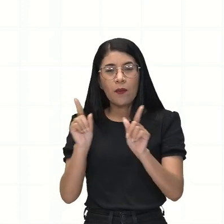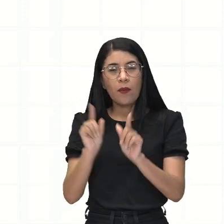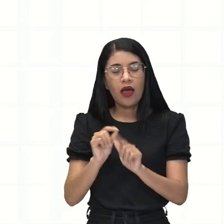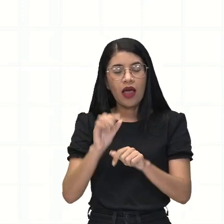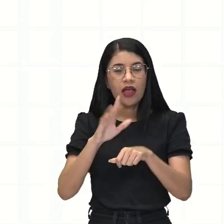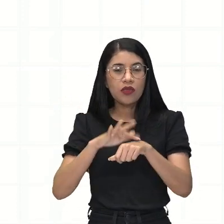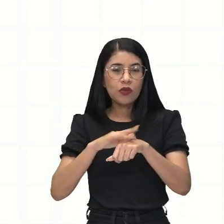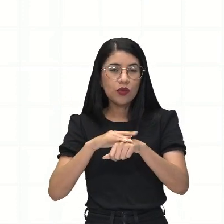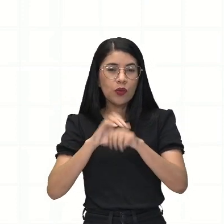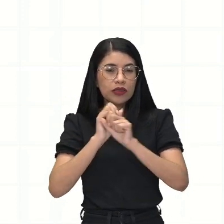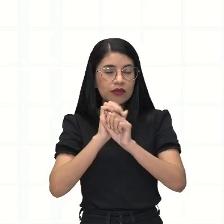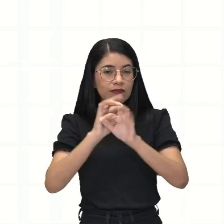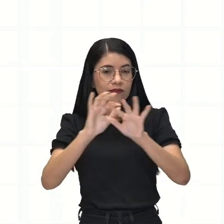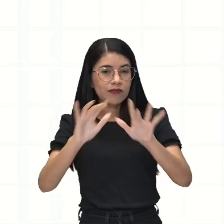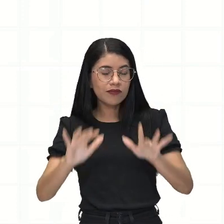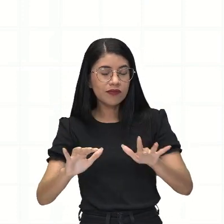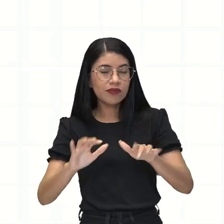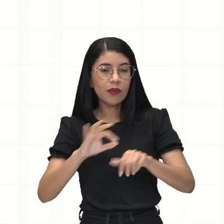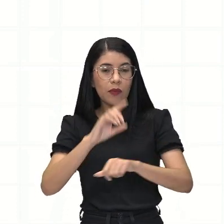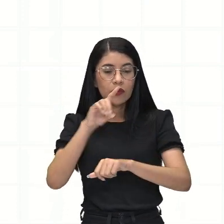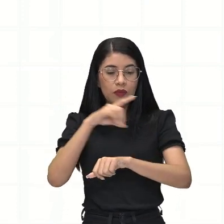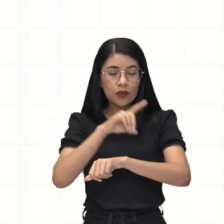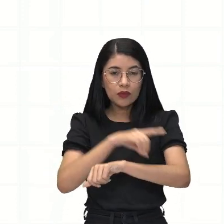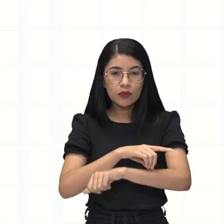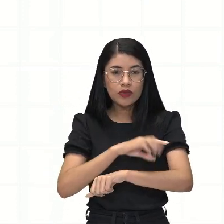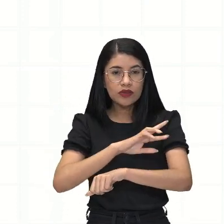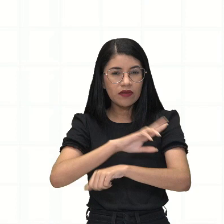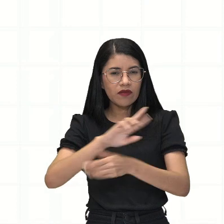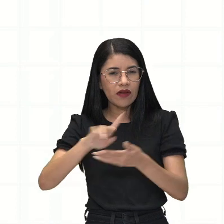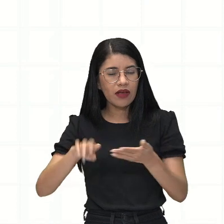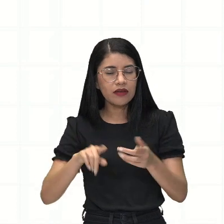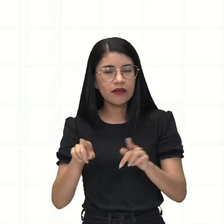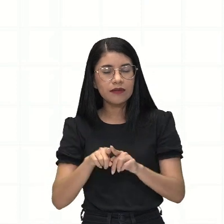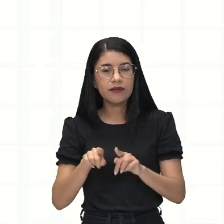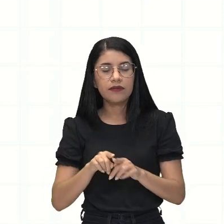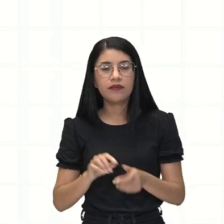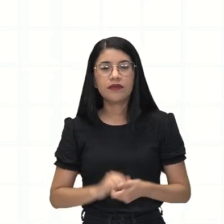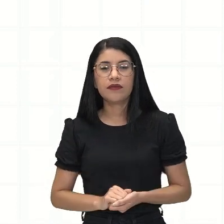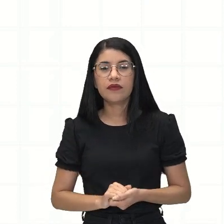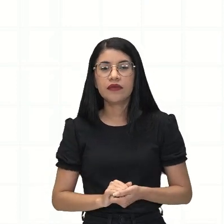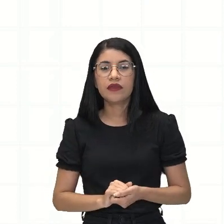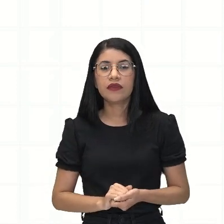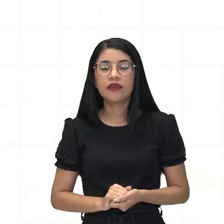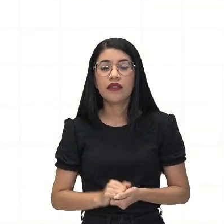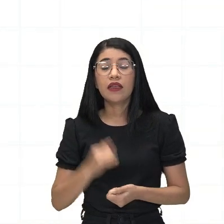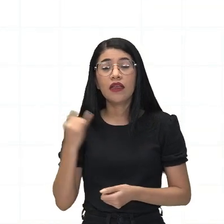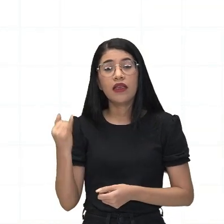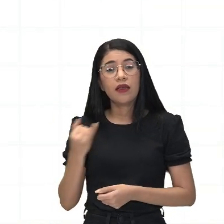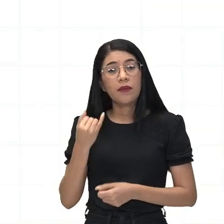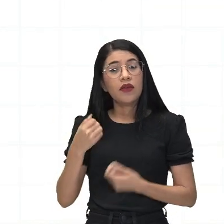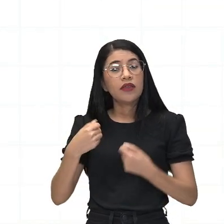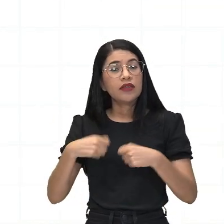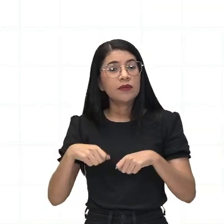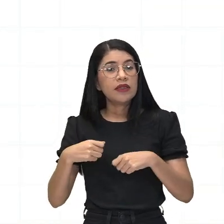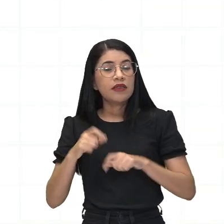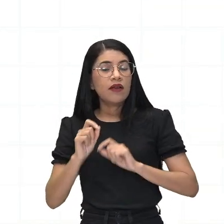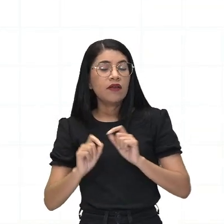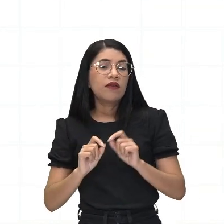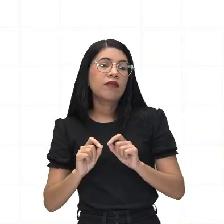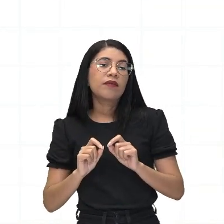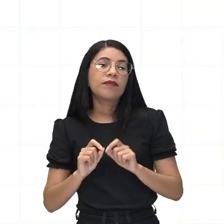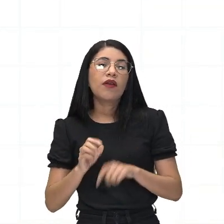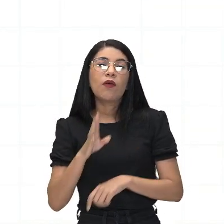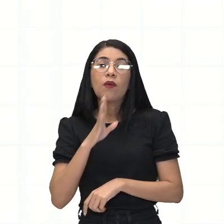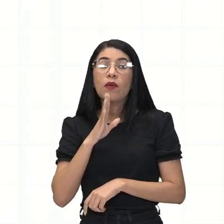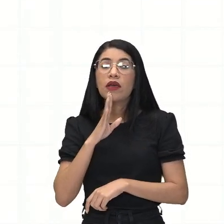transmitidas por vetores, certo? E também é importante, é preciso conhecer